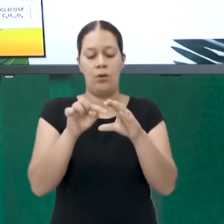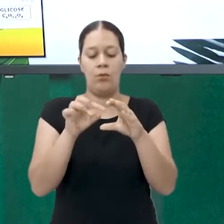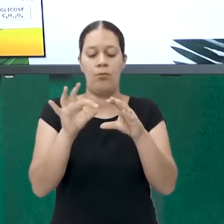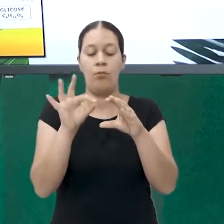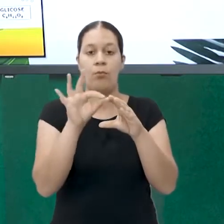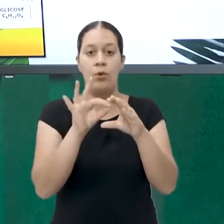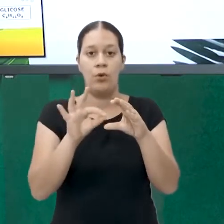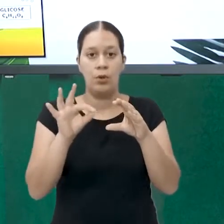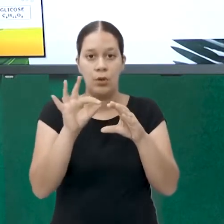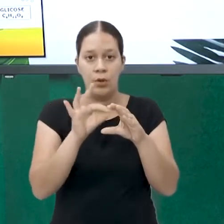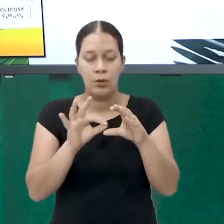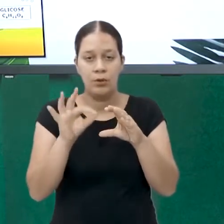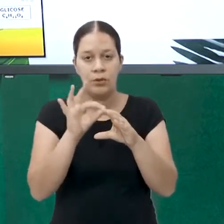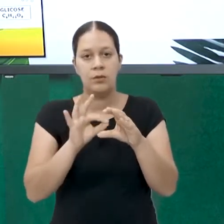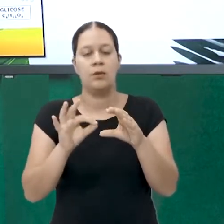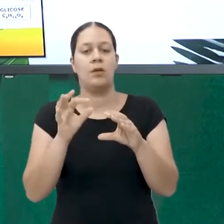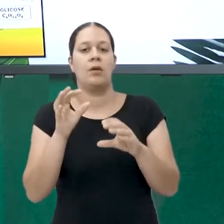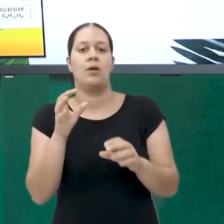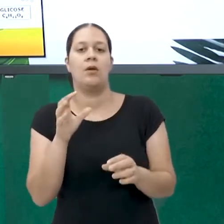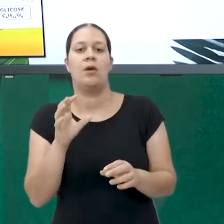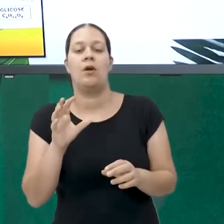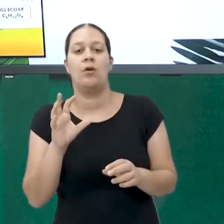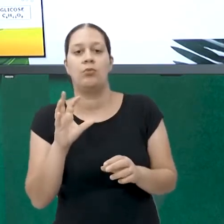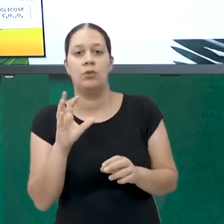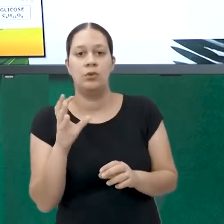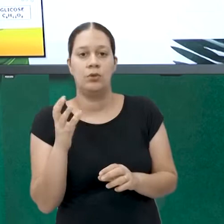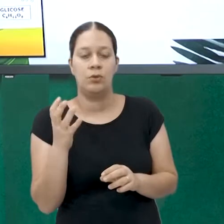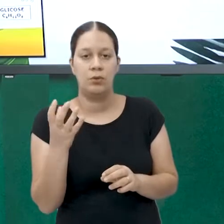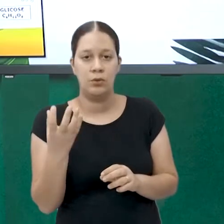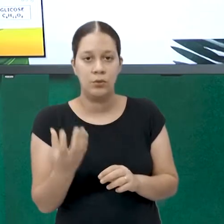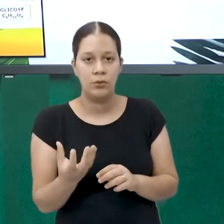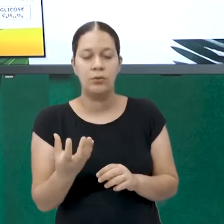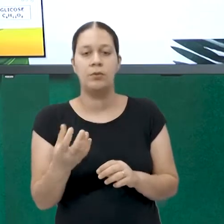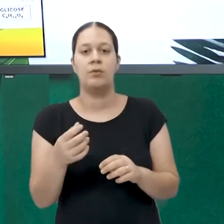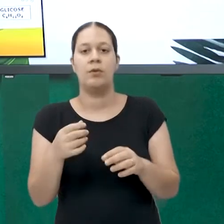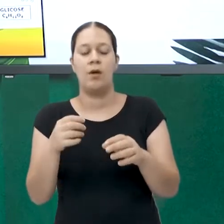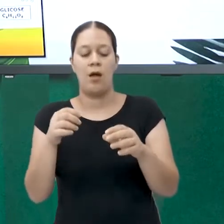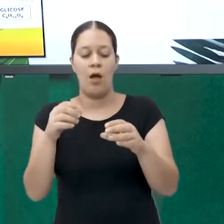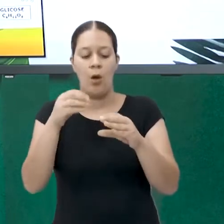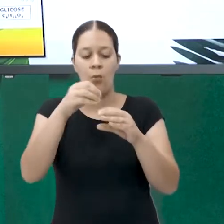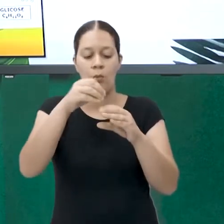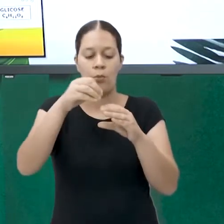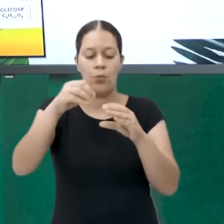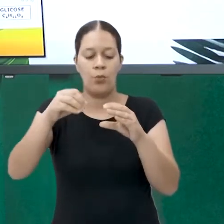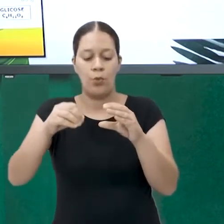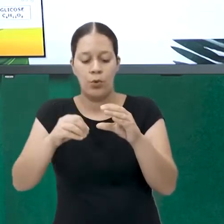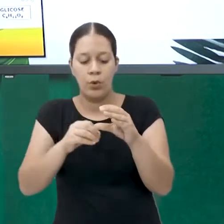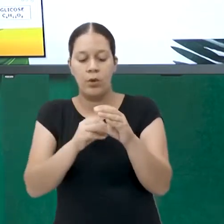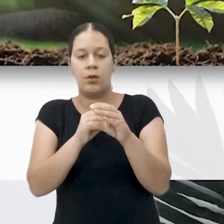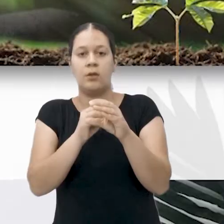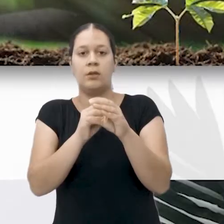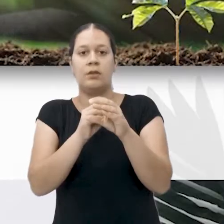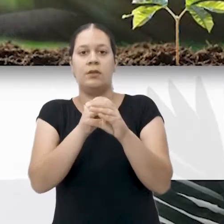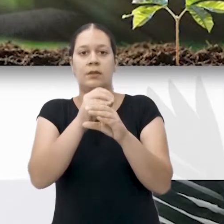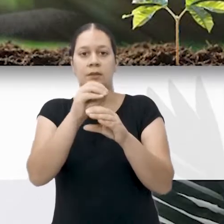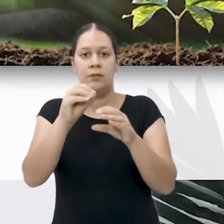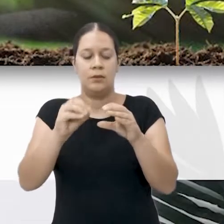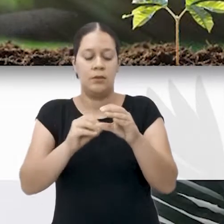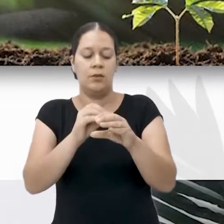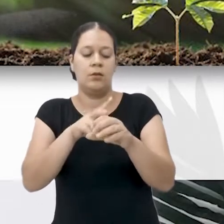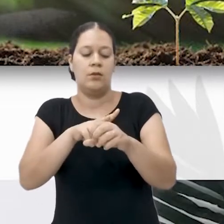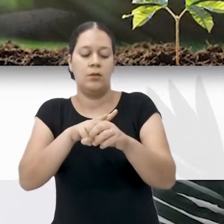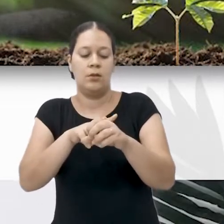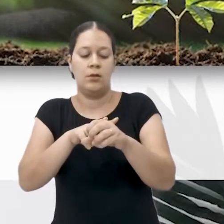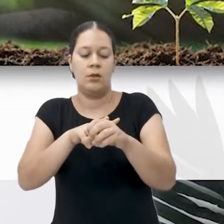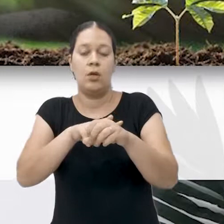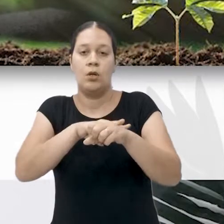para esperar muito dela, né? Então no citosol ali tá funcionando, tá beleza. Nas células eucariontes, que é o que vai